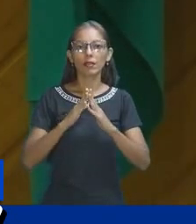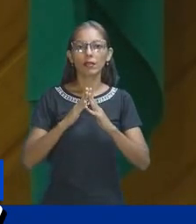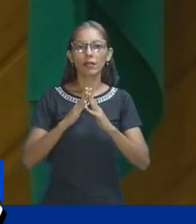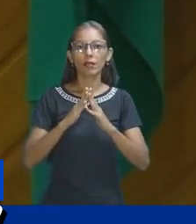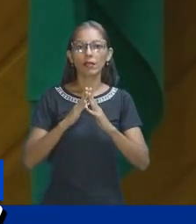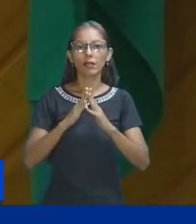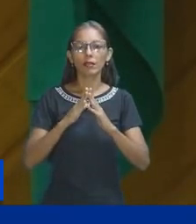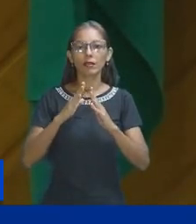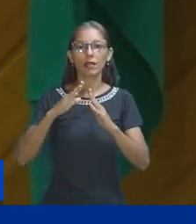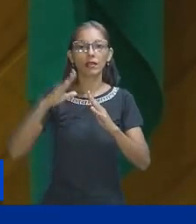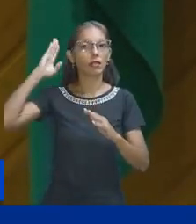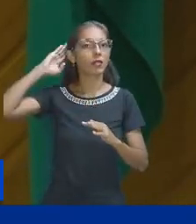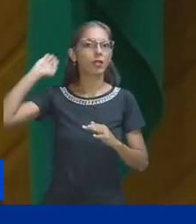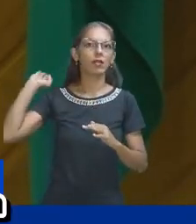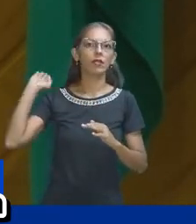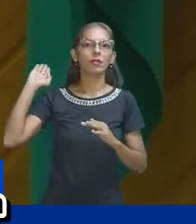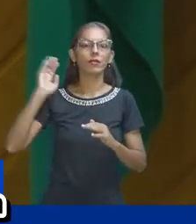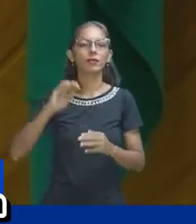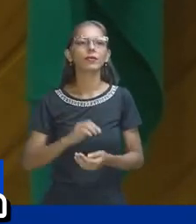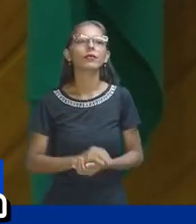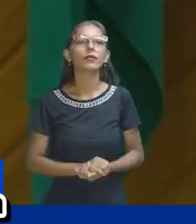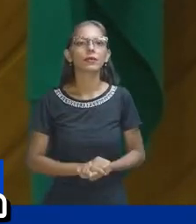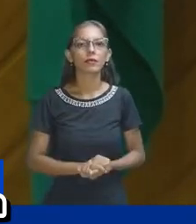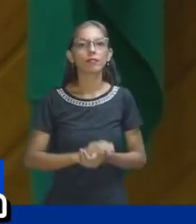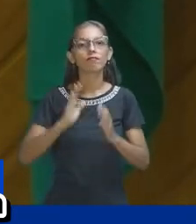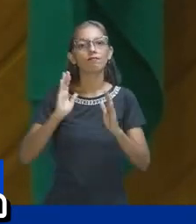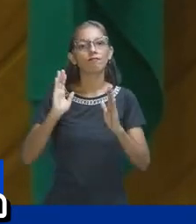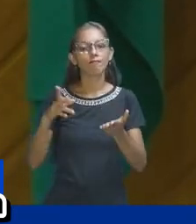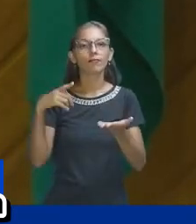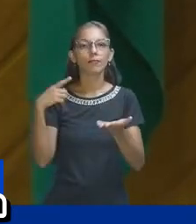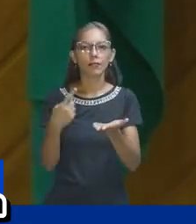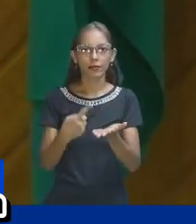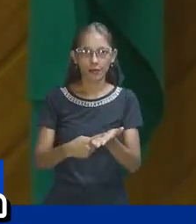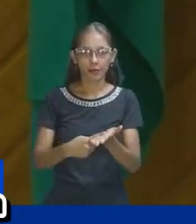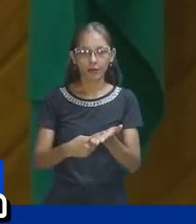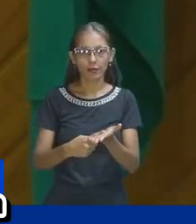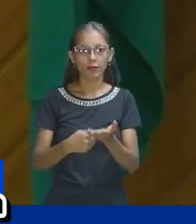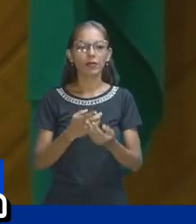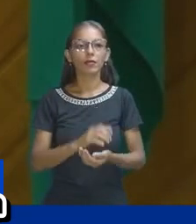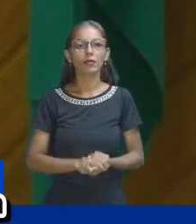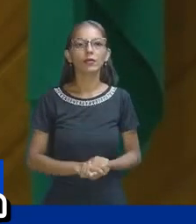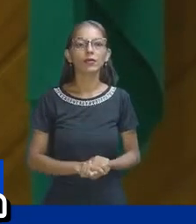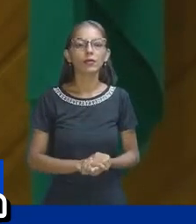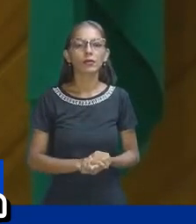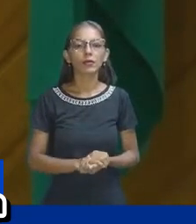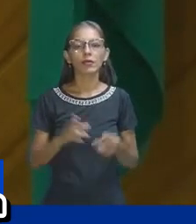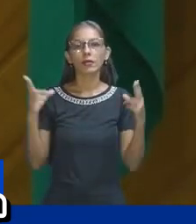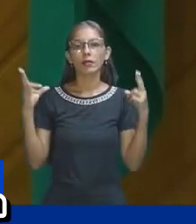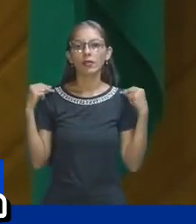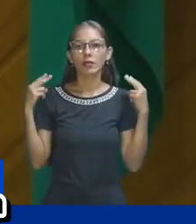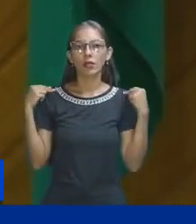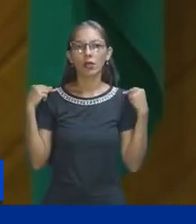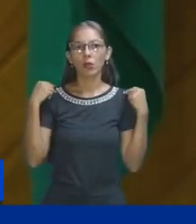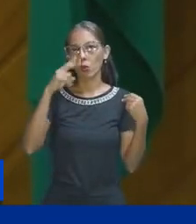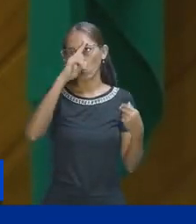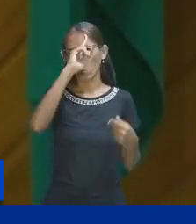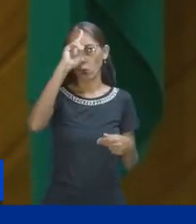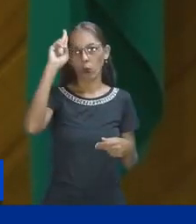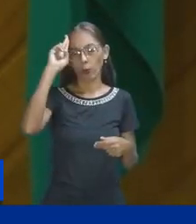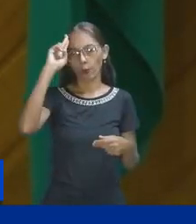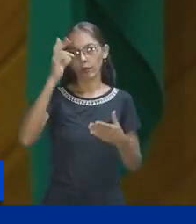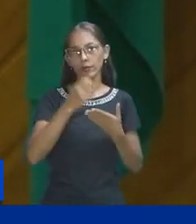casa dos fundos. E ela já tinha combinado, já tinha havido essa combinação prévia que o motorista de aplicativo